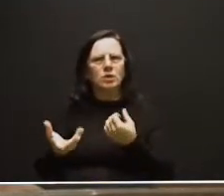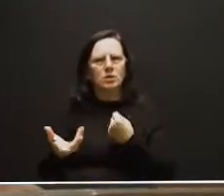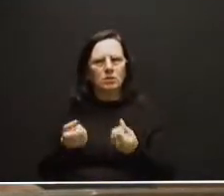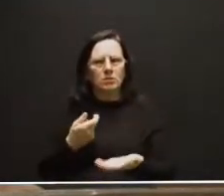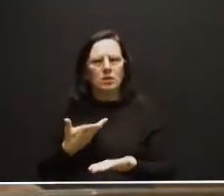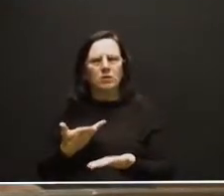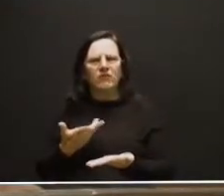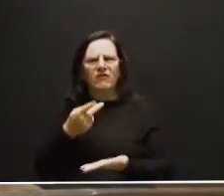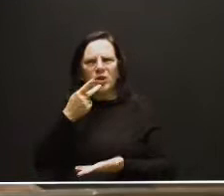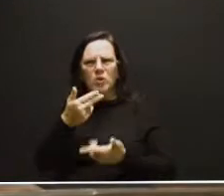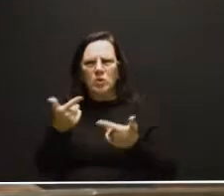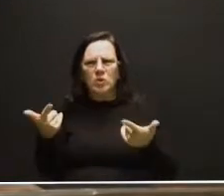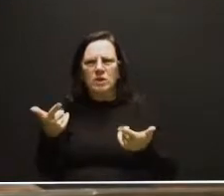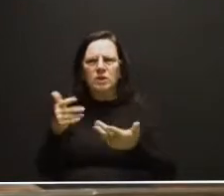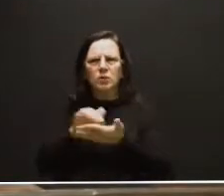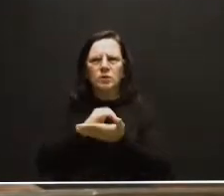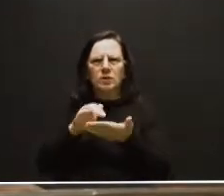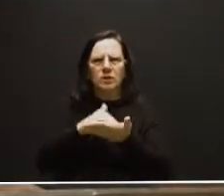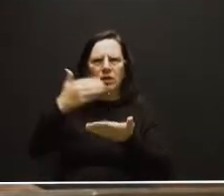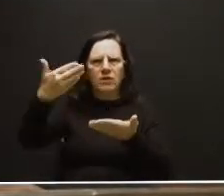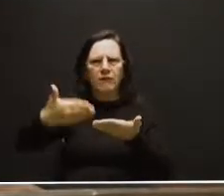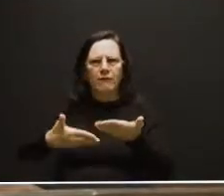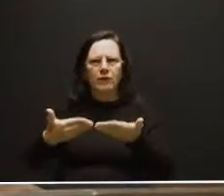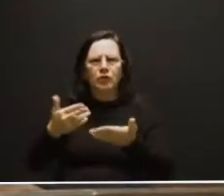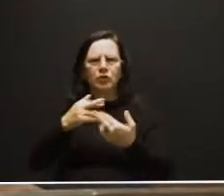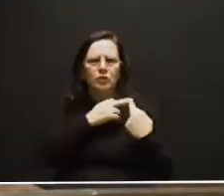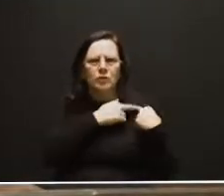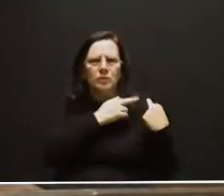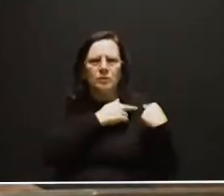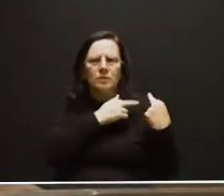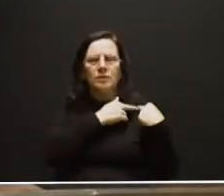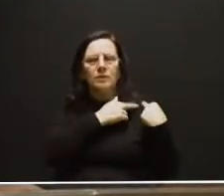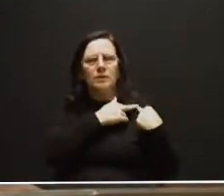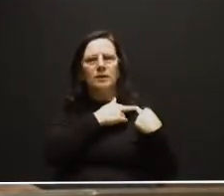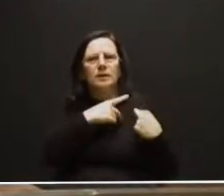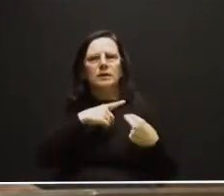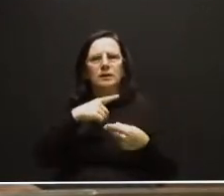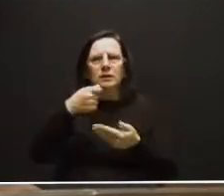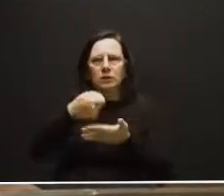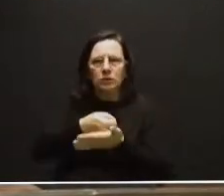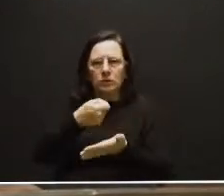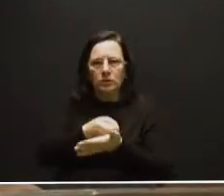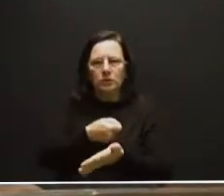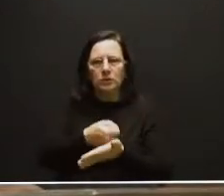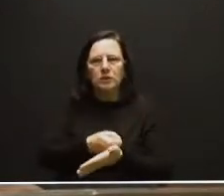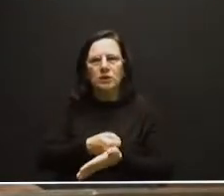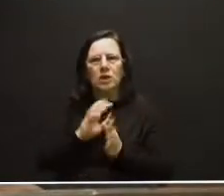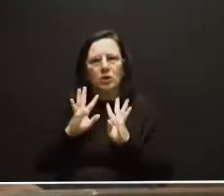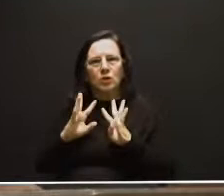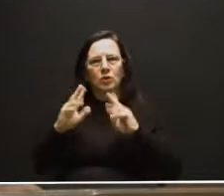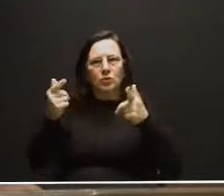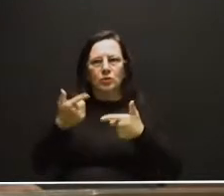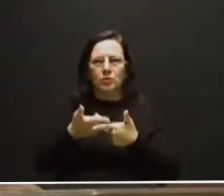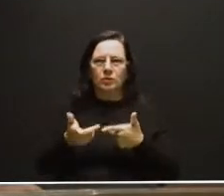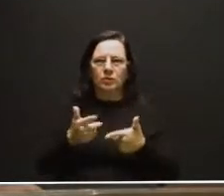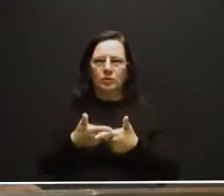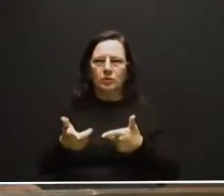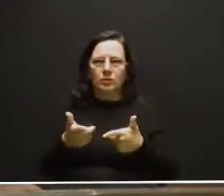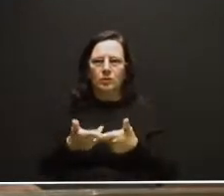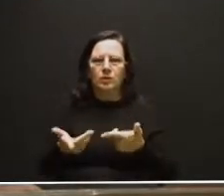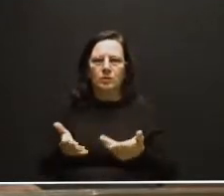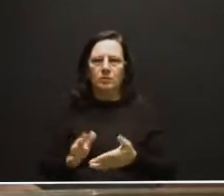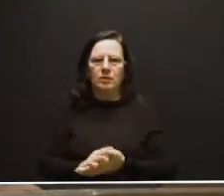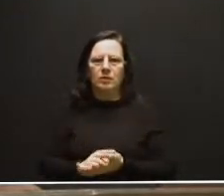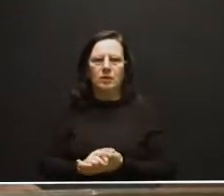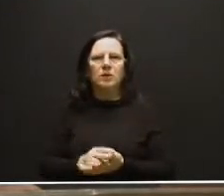secretário que tinha que está à frente da pasta ele poder ele tem por obrigação de resolver o problema chamar pra se